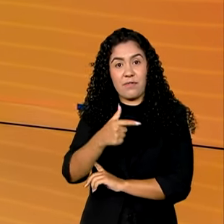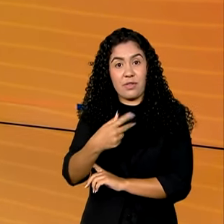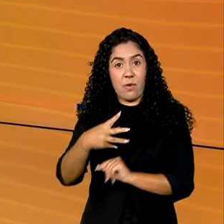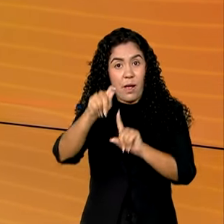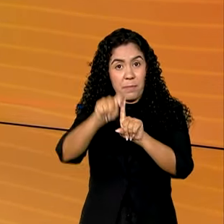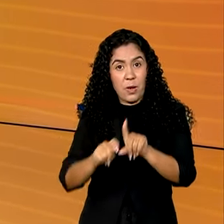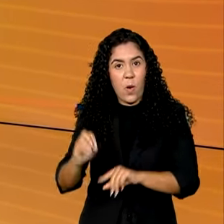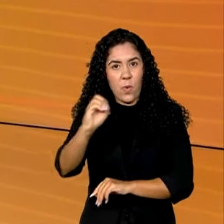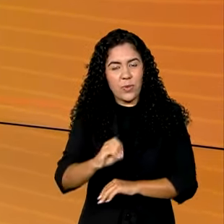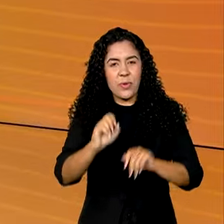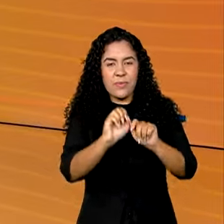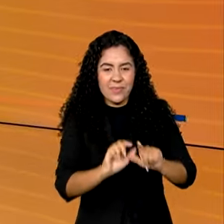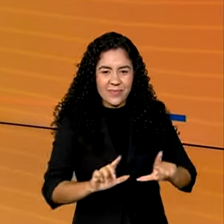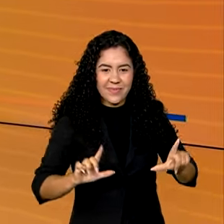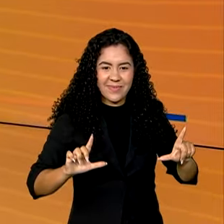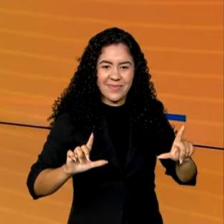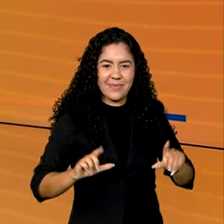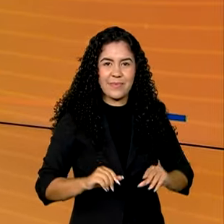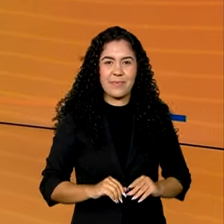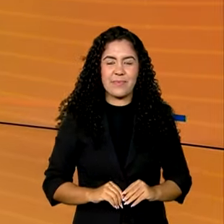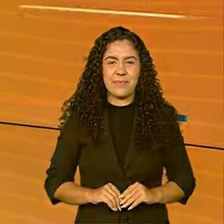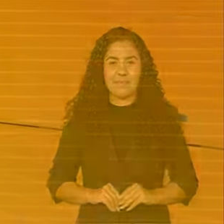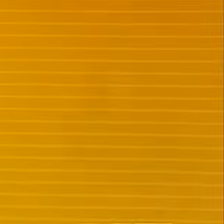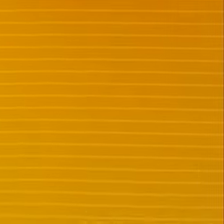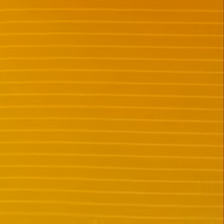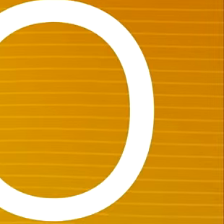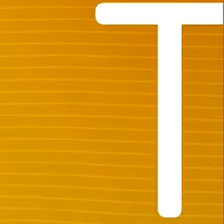Outubro o Brasil em dia começa